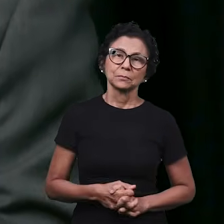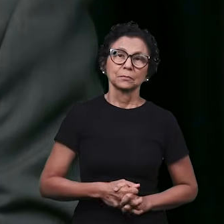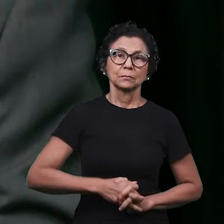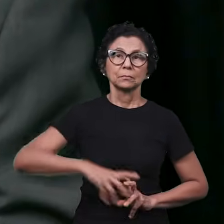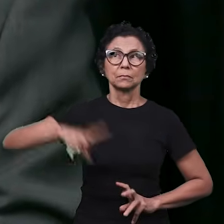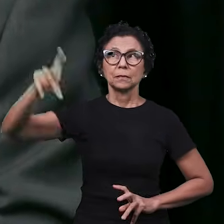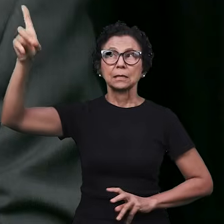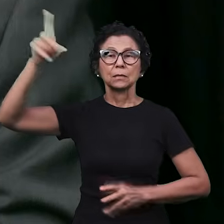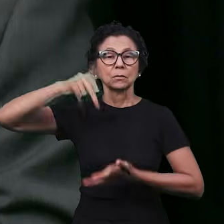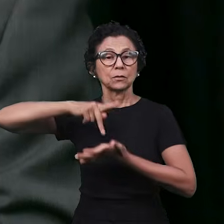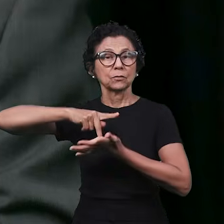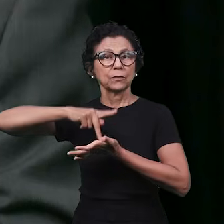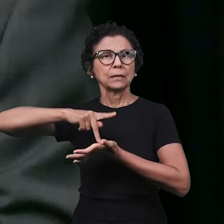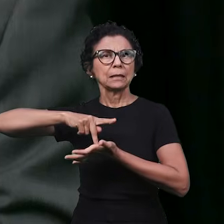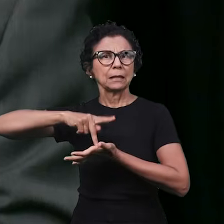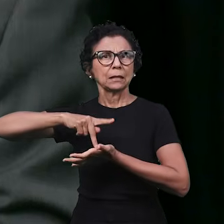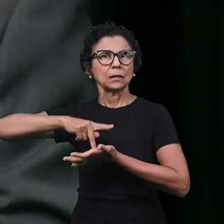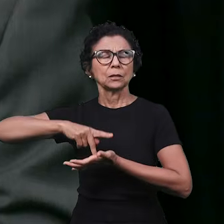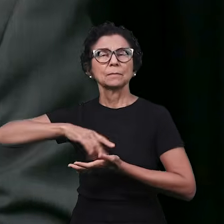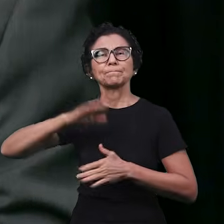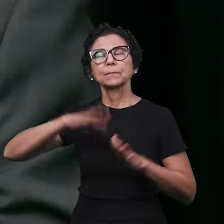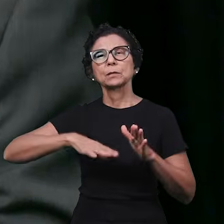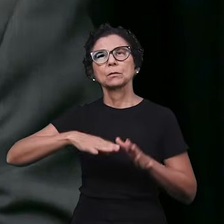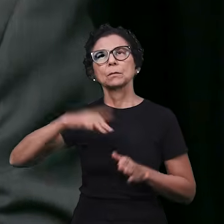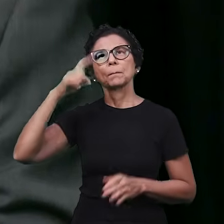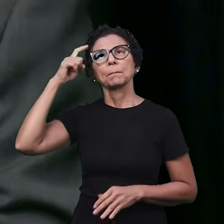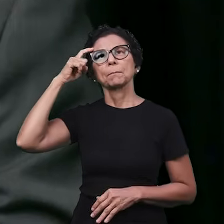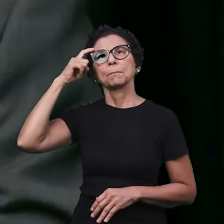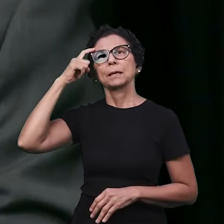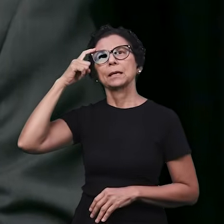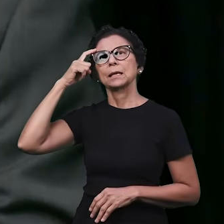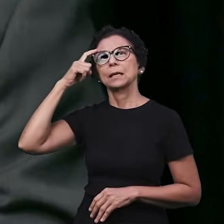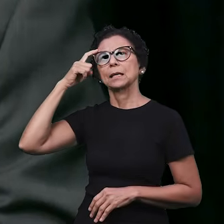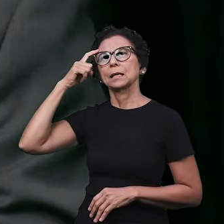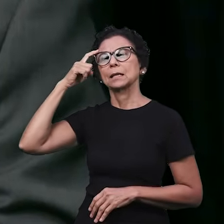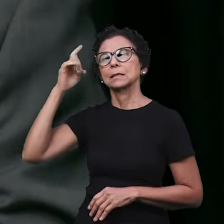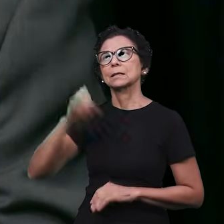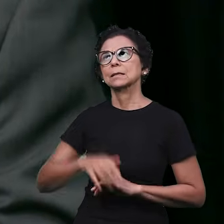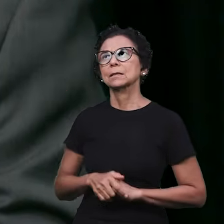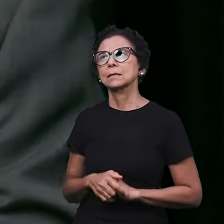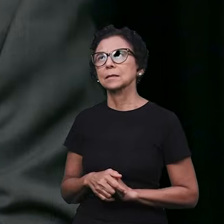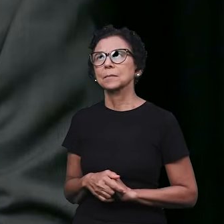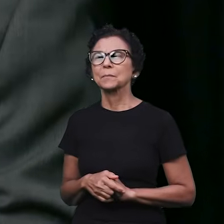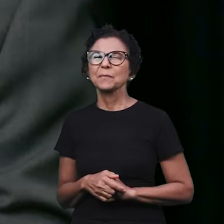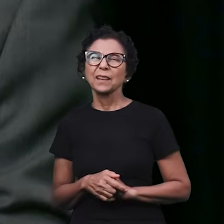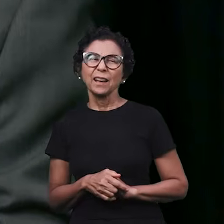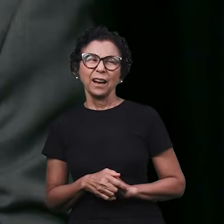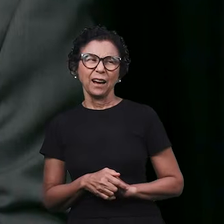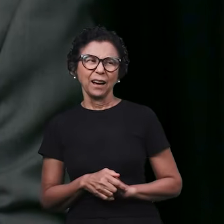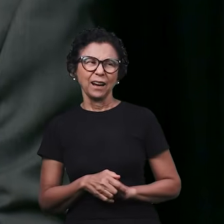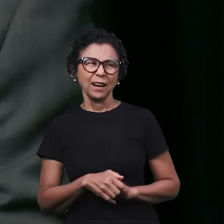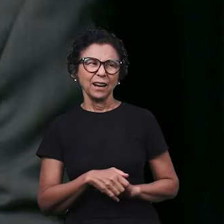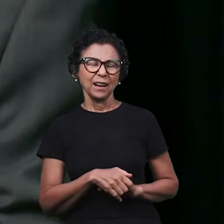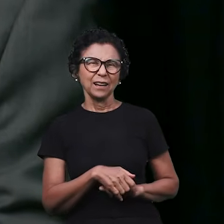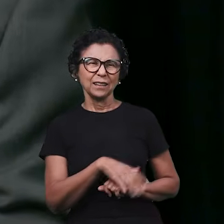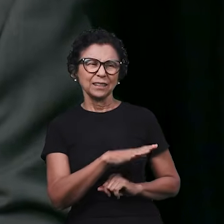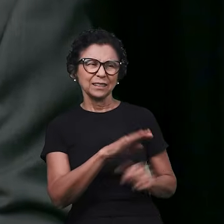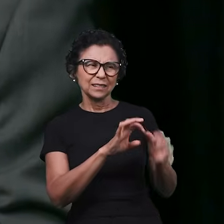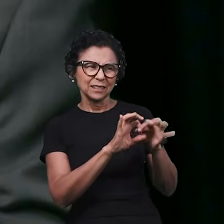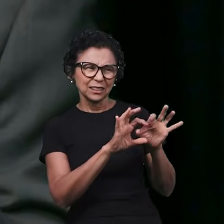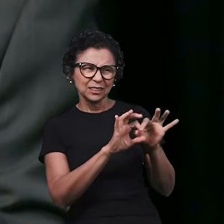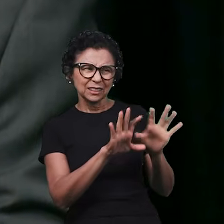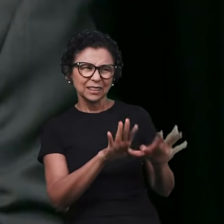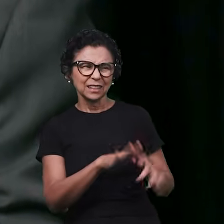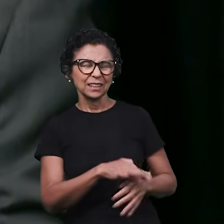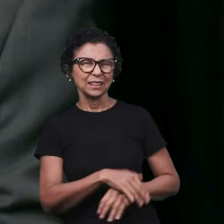E o homem confunde muito isso. Às vezes as pessoas pensam em Deus assim: não, deixa para lá, deixa o leproso aí. Não deixa o leproso aí. Deixa o leproso no meio